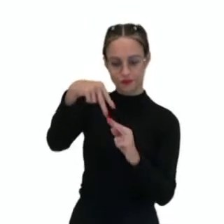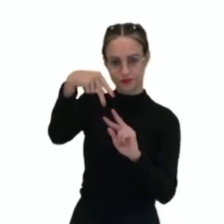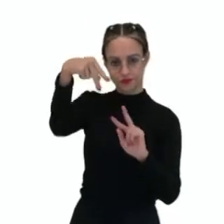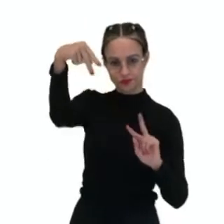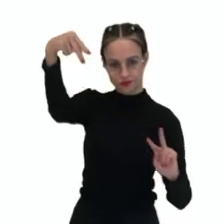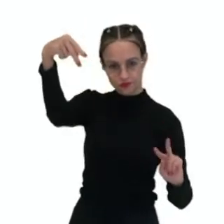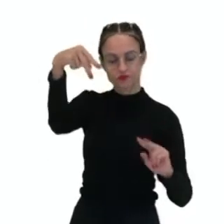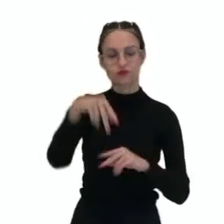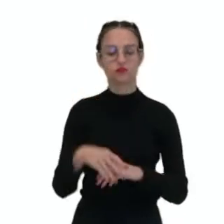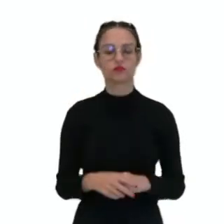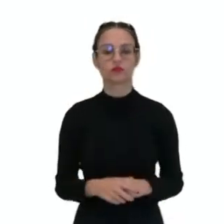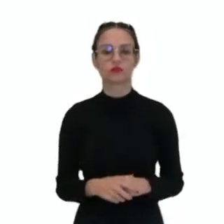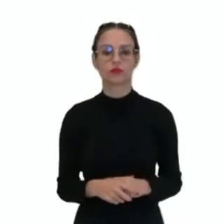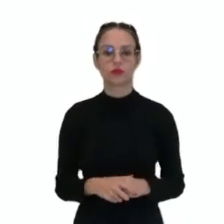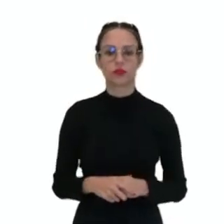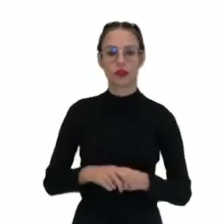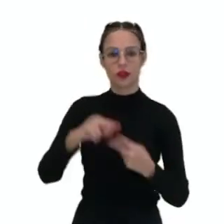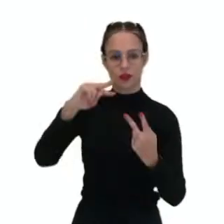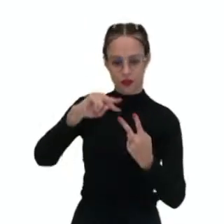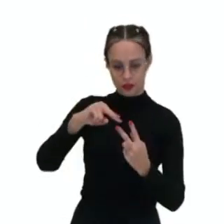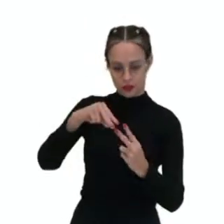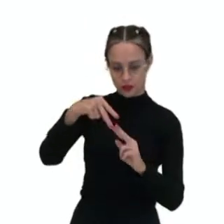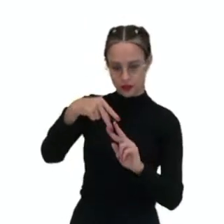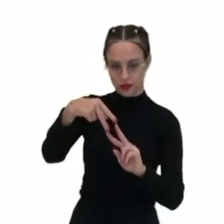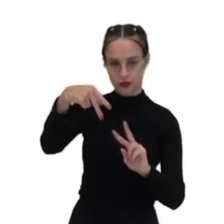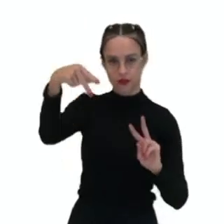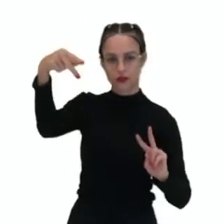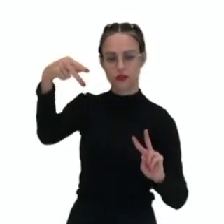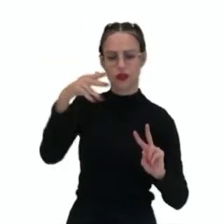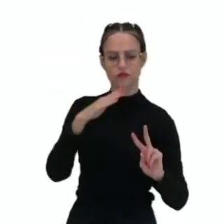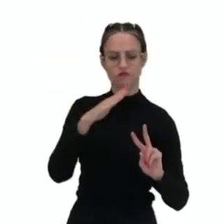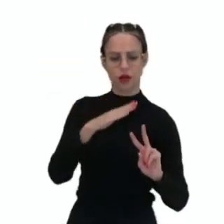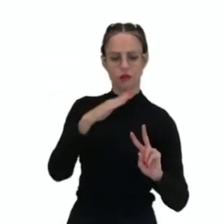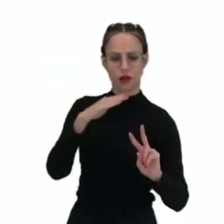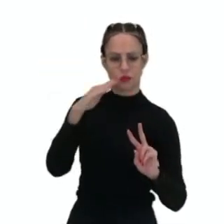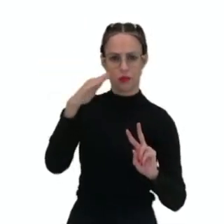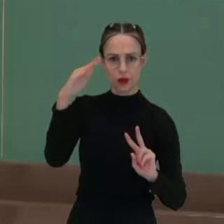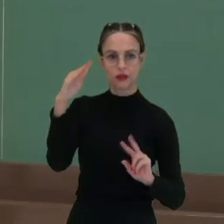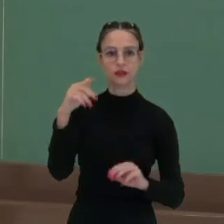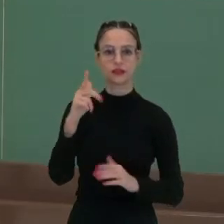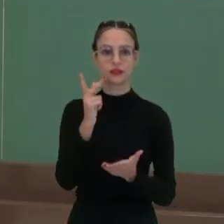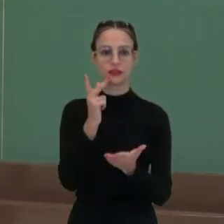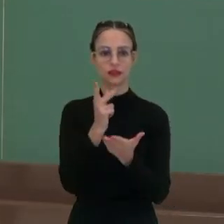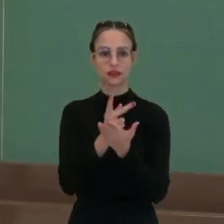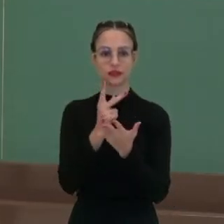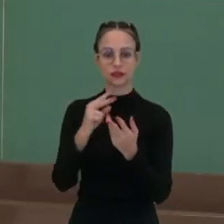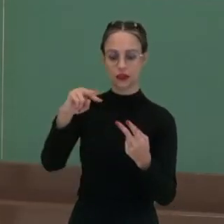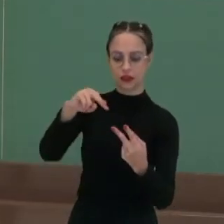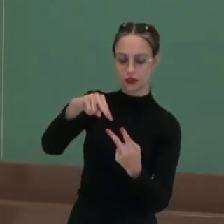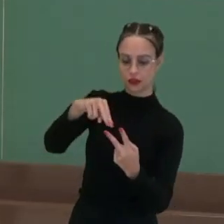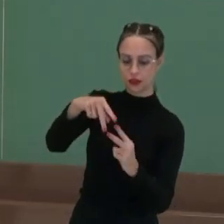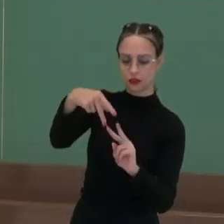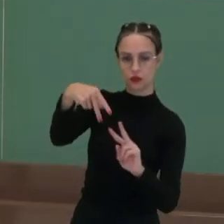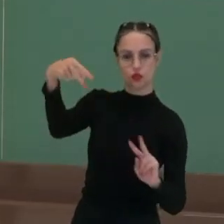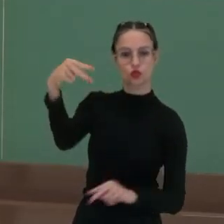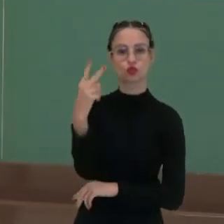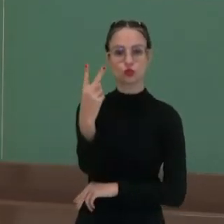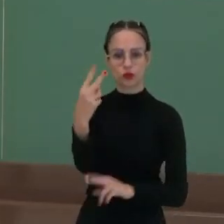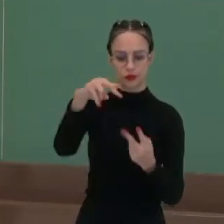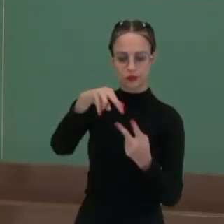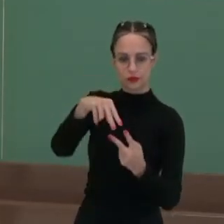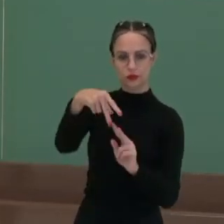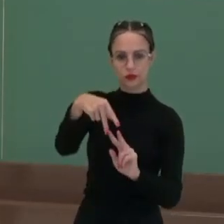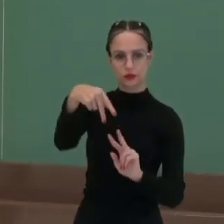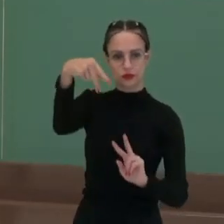DNA. A cadeia de DNA ela vai ser apresentada sempre em fita dupla, tá?